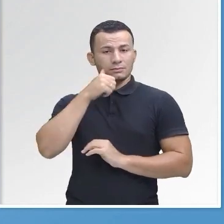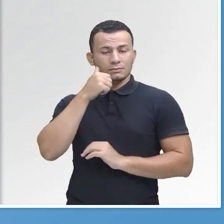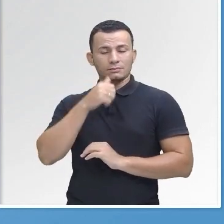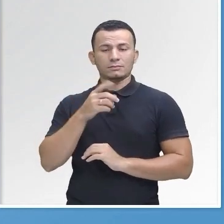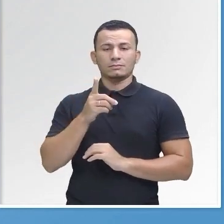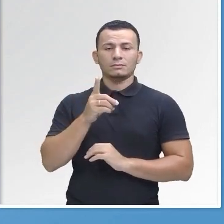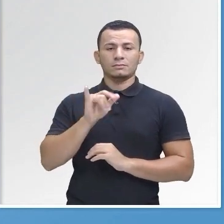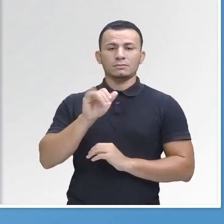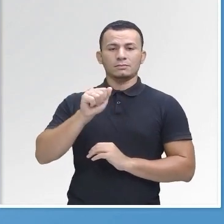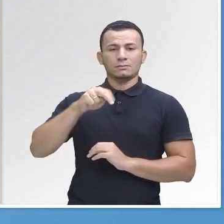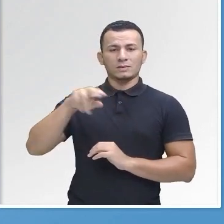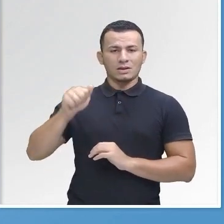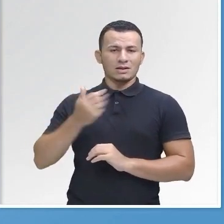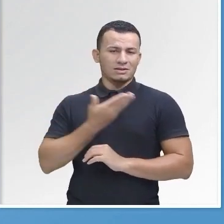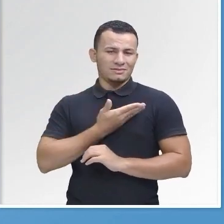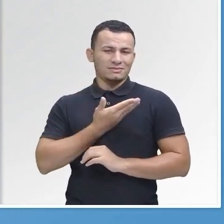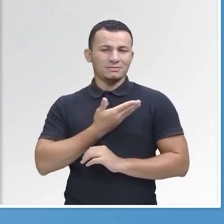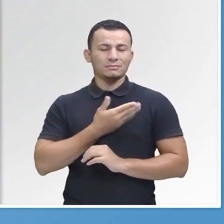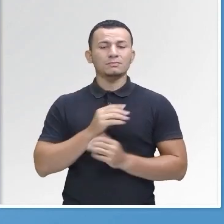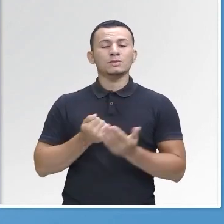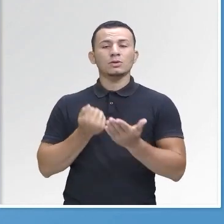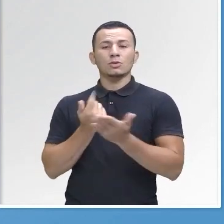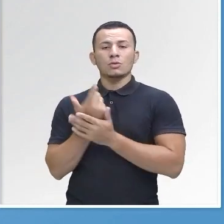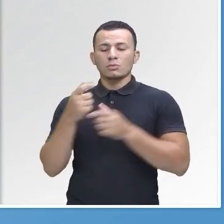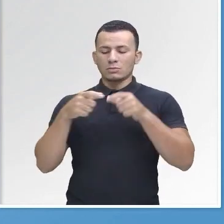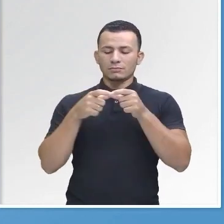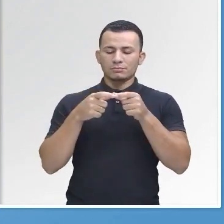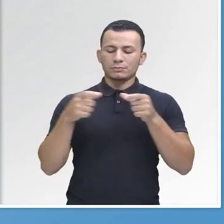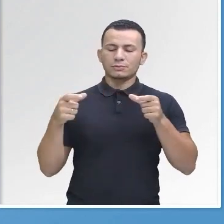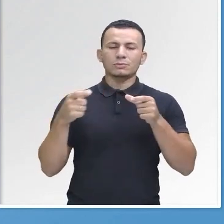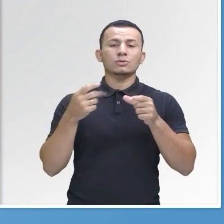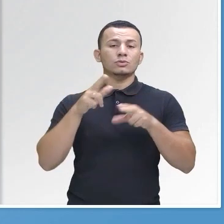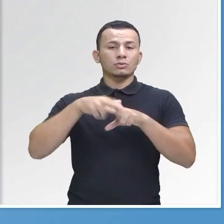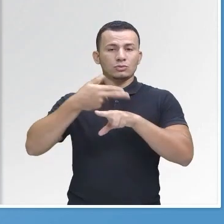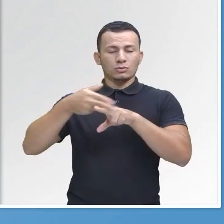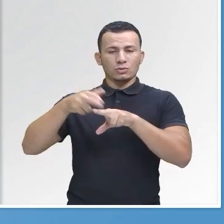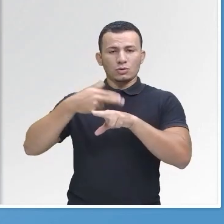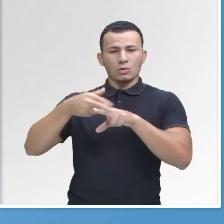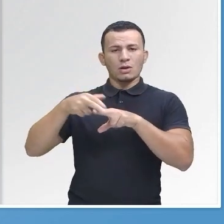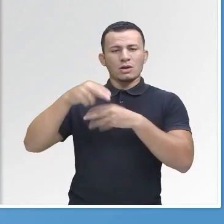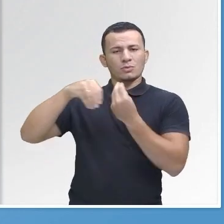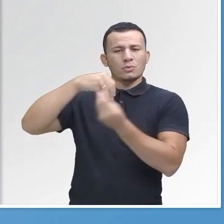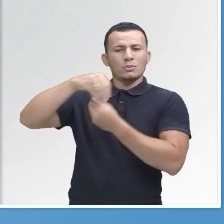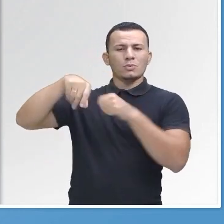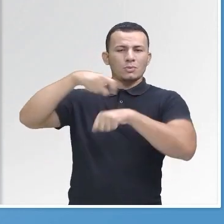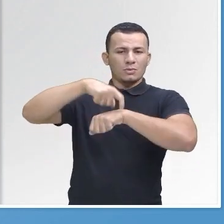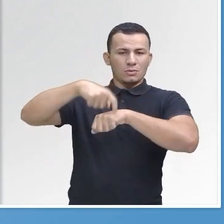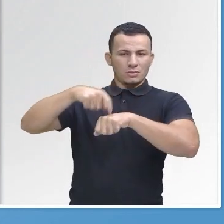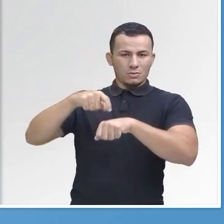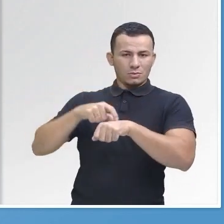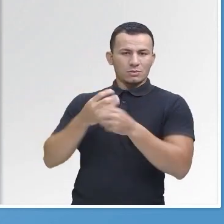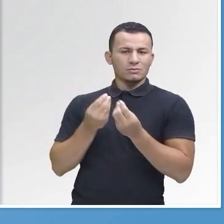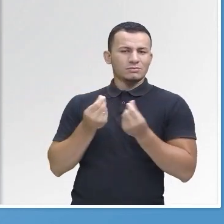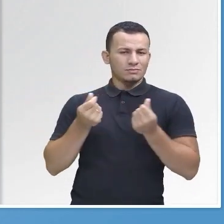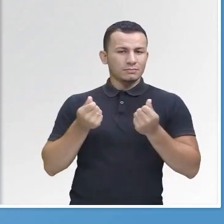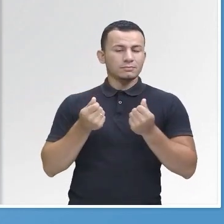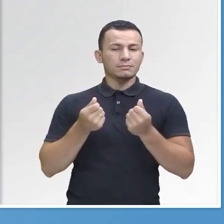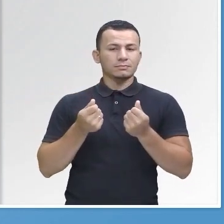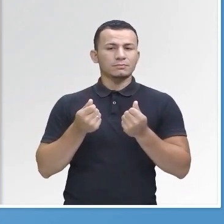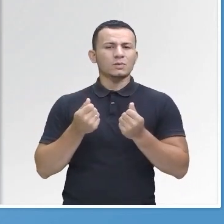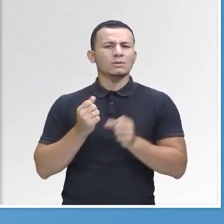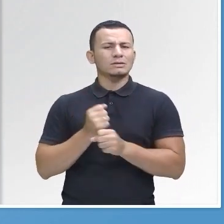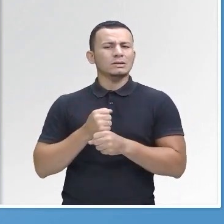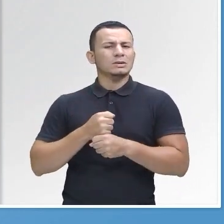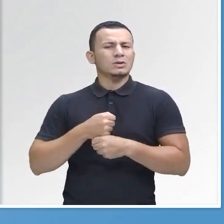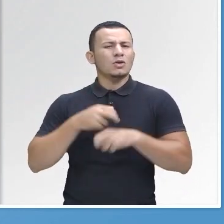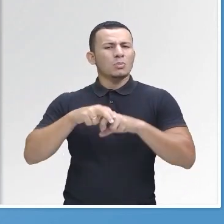aí minha amiga Diana mais uma vez, comprou uma barra de chocolate com creme de morango. Professor, estou ficando com fome,